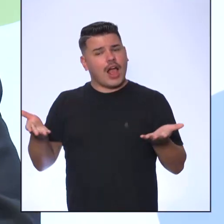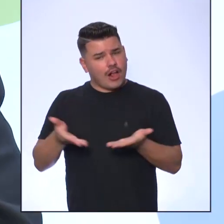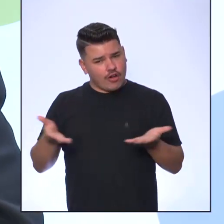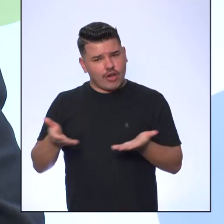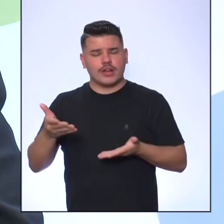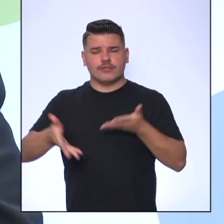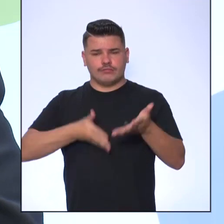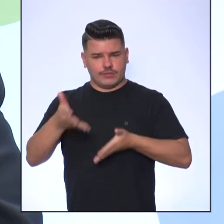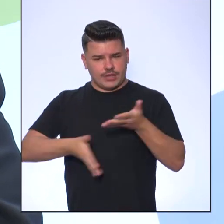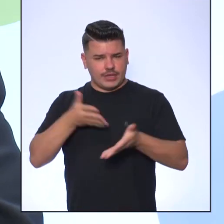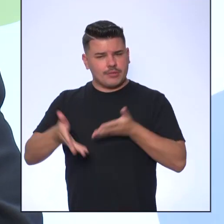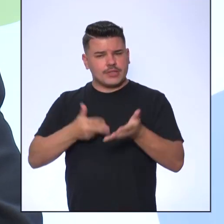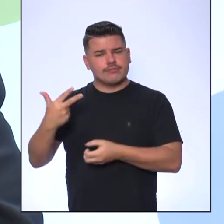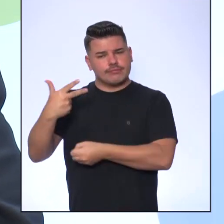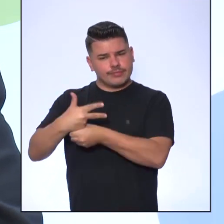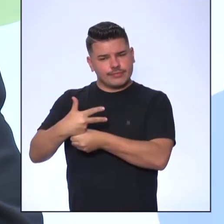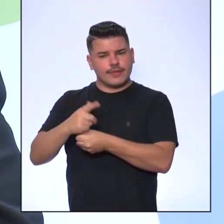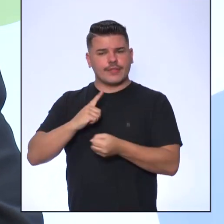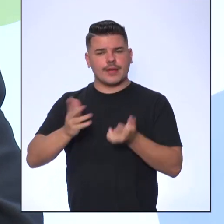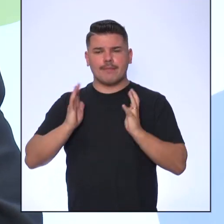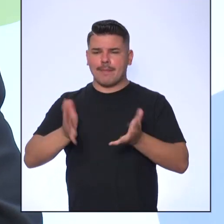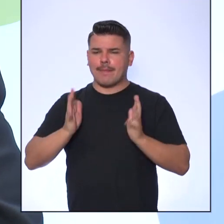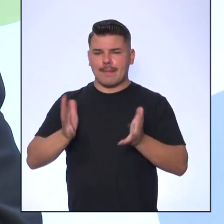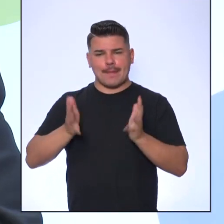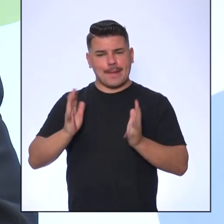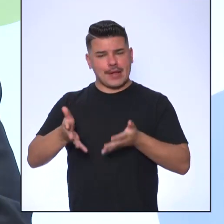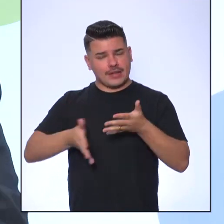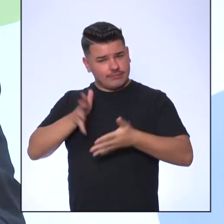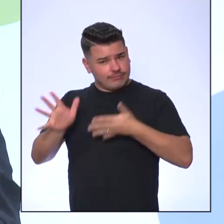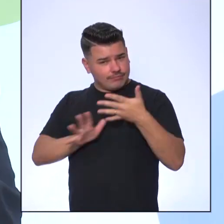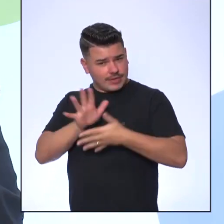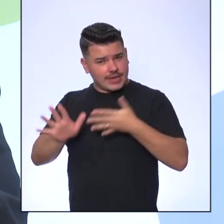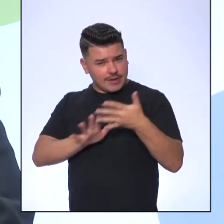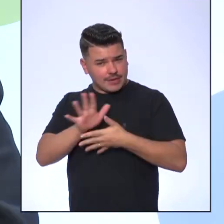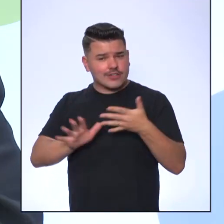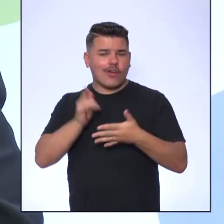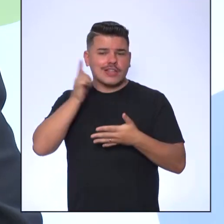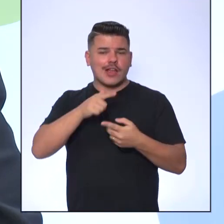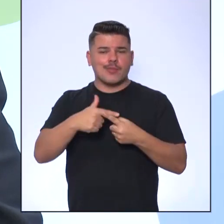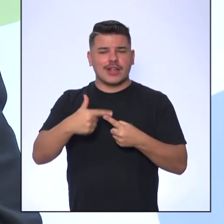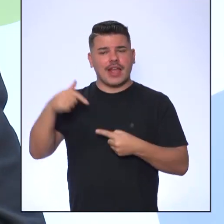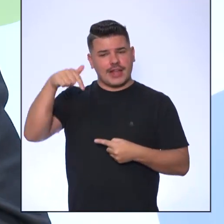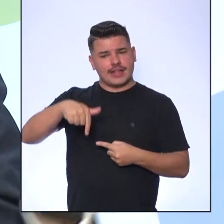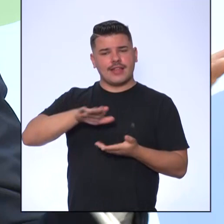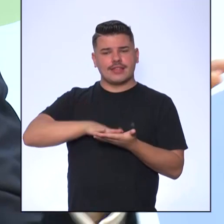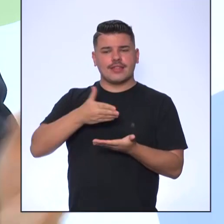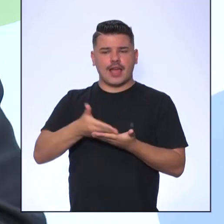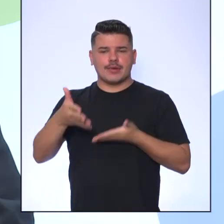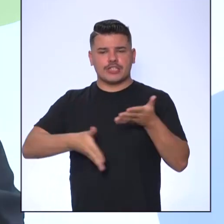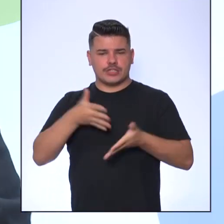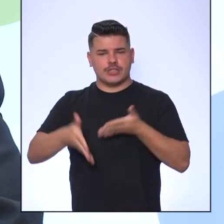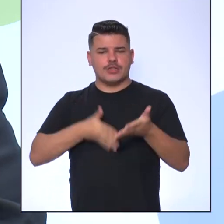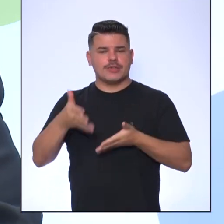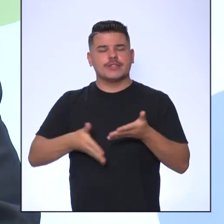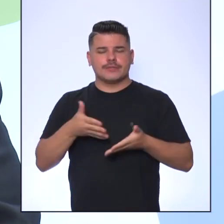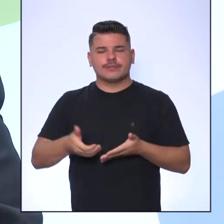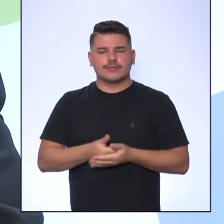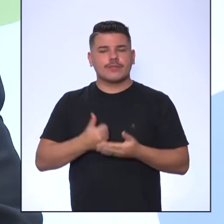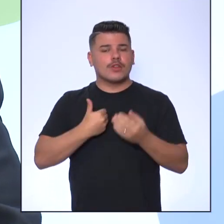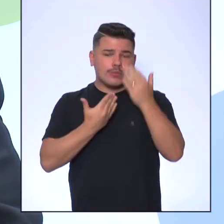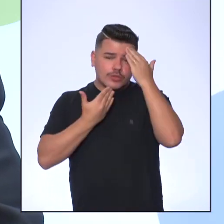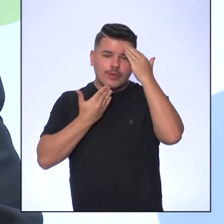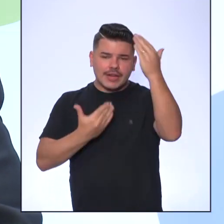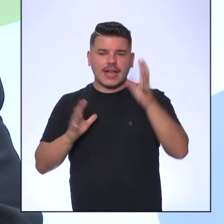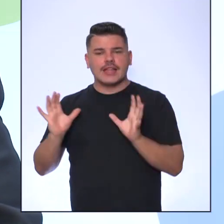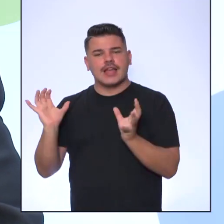aqui agora, está conseguindo acompanhar esta aula, porque a gente tem aqui o intérprete de Libras, aqui aliás agradeço a